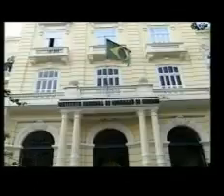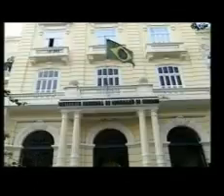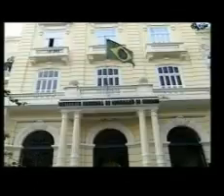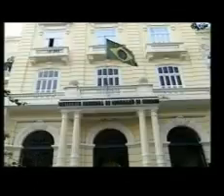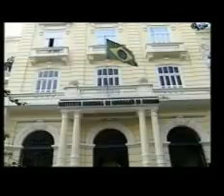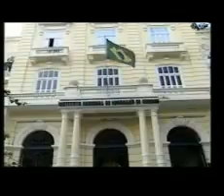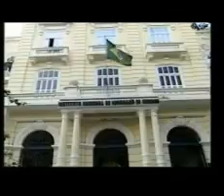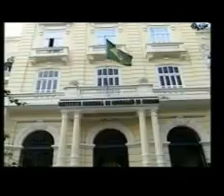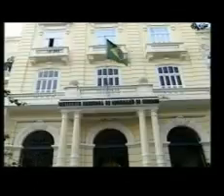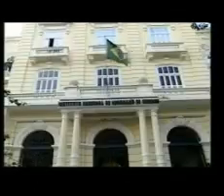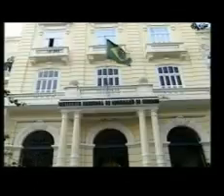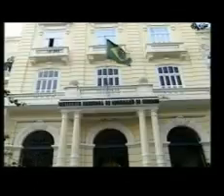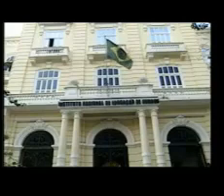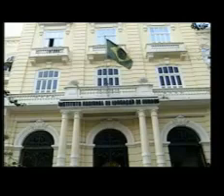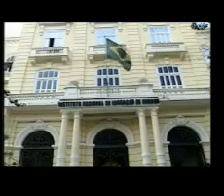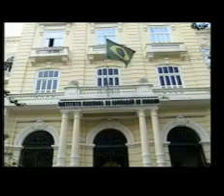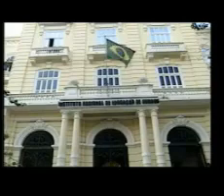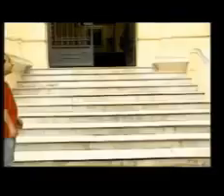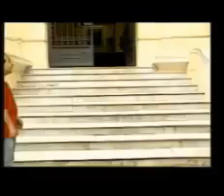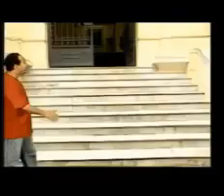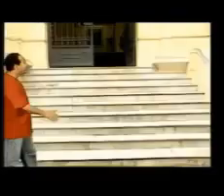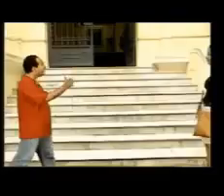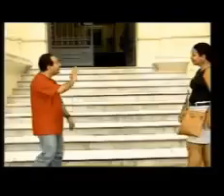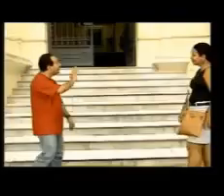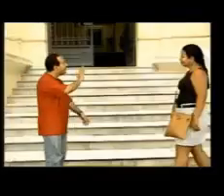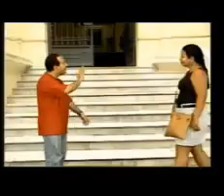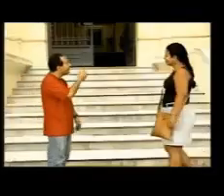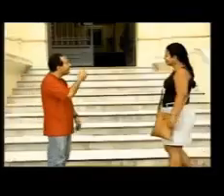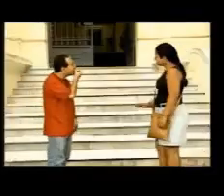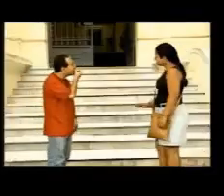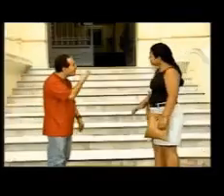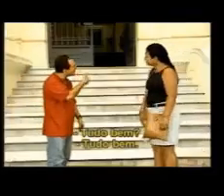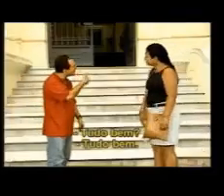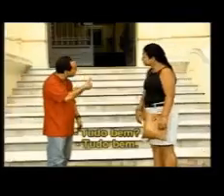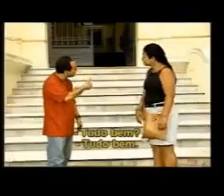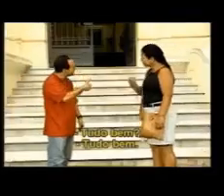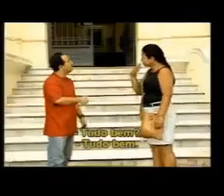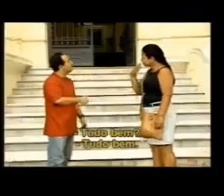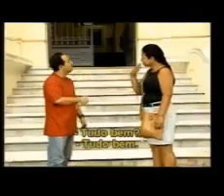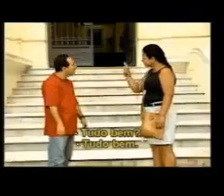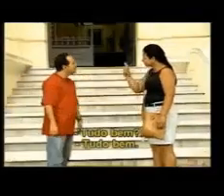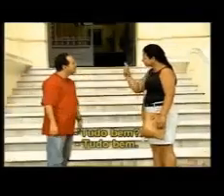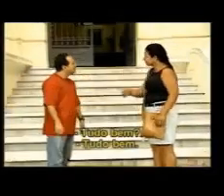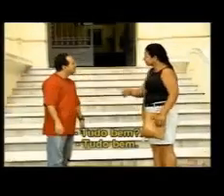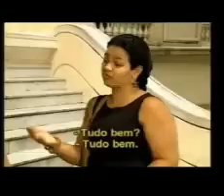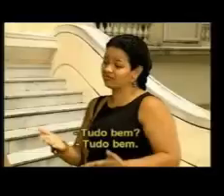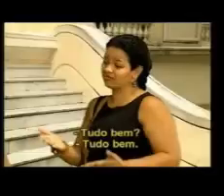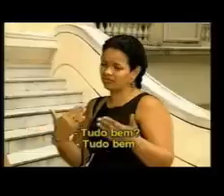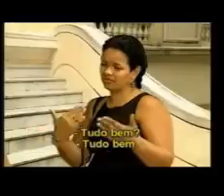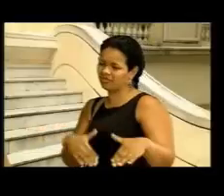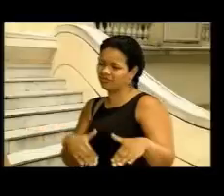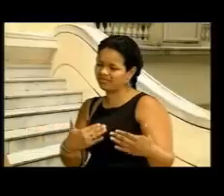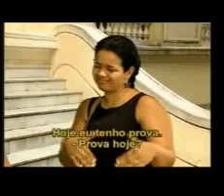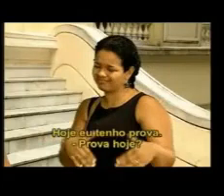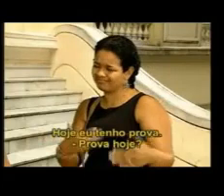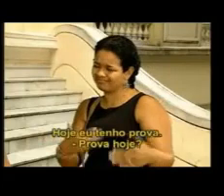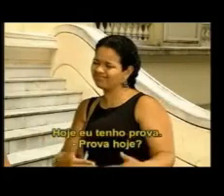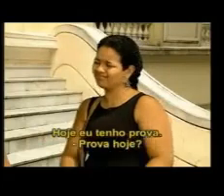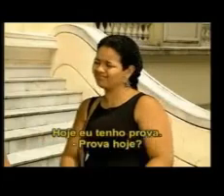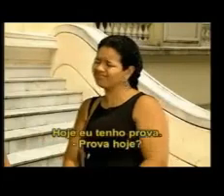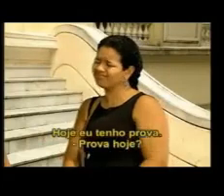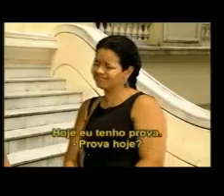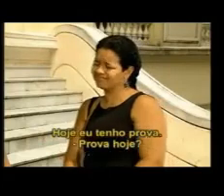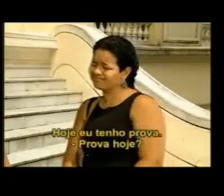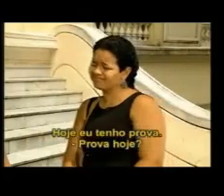Tudo Bem, hoje eu